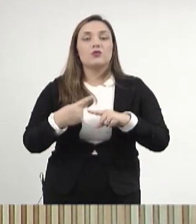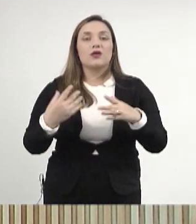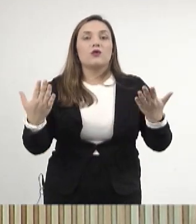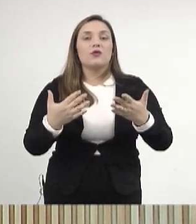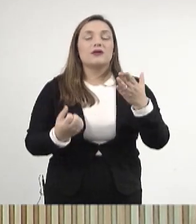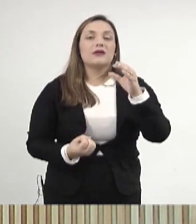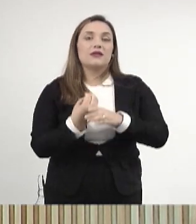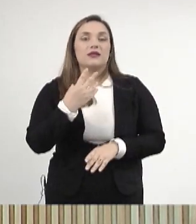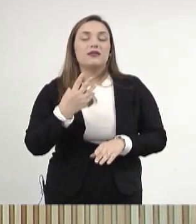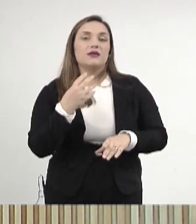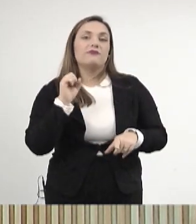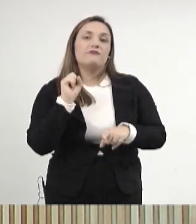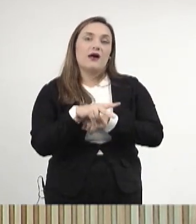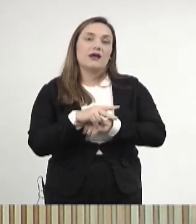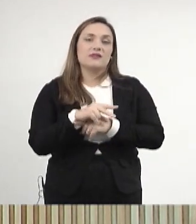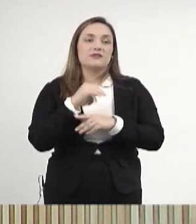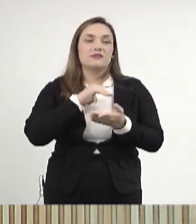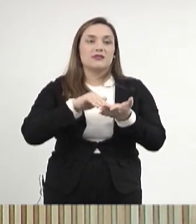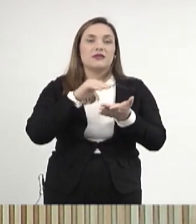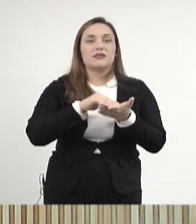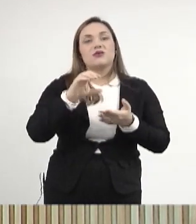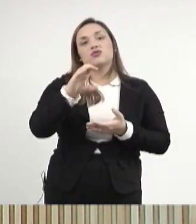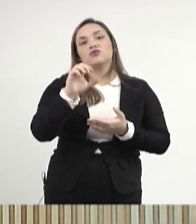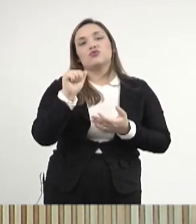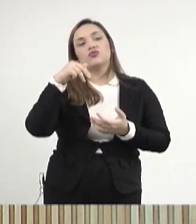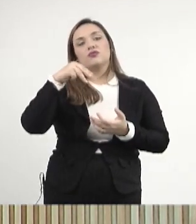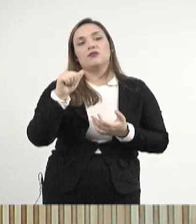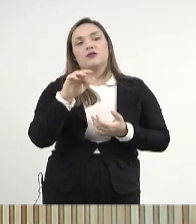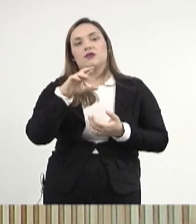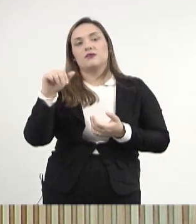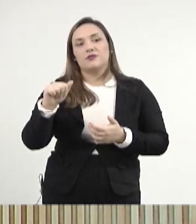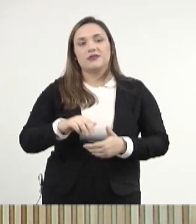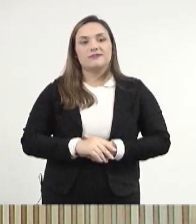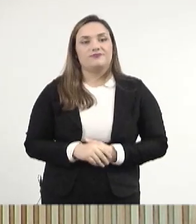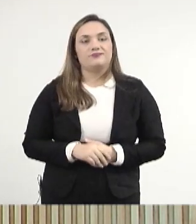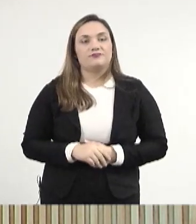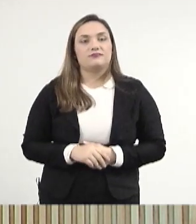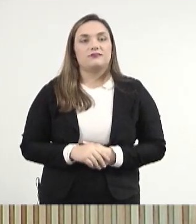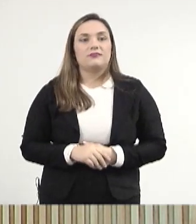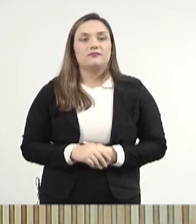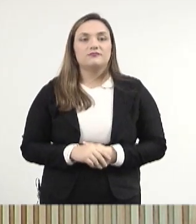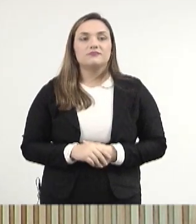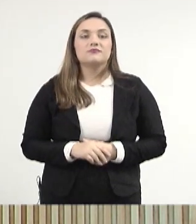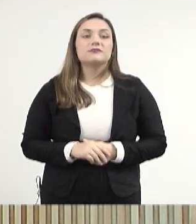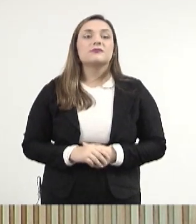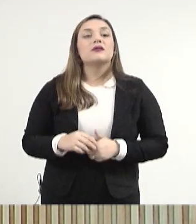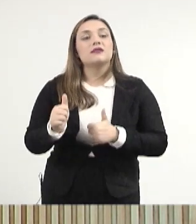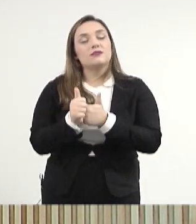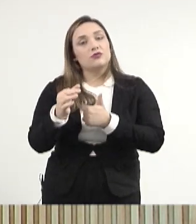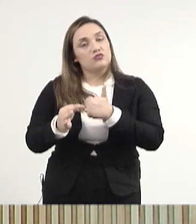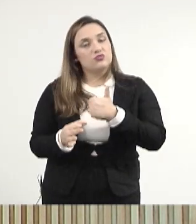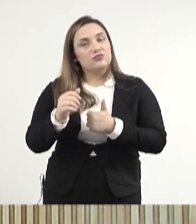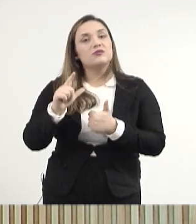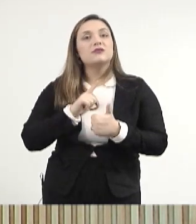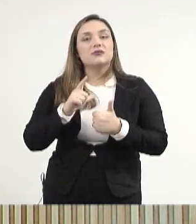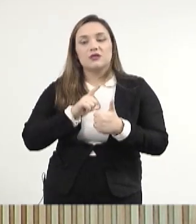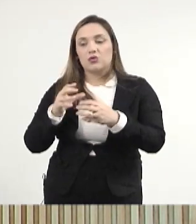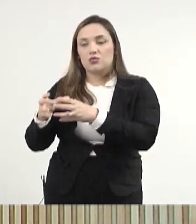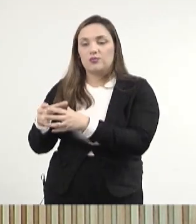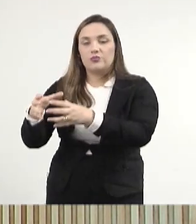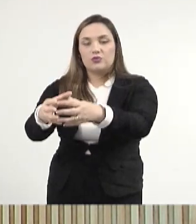secretário de Câmara na estrutura do Tribunal de Justiça. O Tribunal de Justiça também tem a sua divisão de trabalho em câmaras,